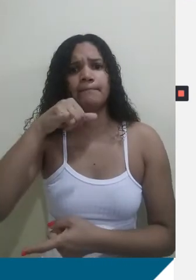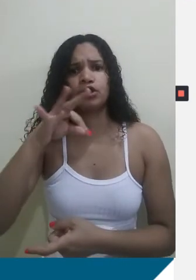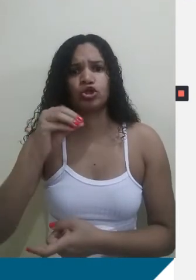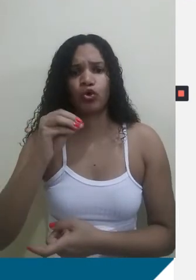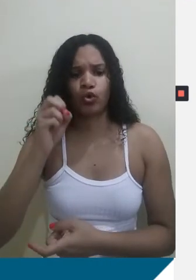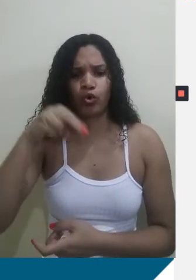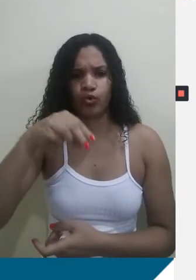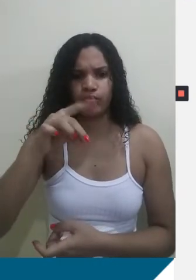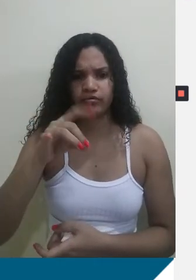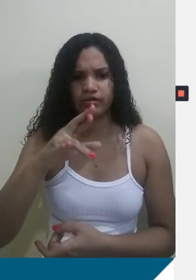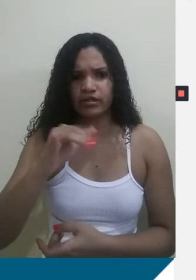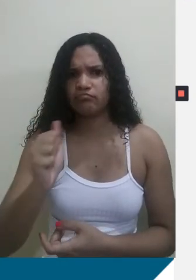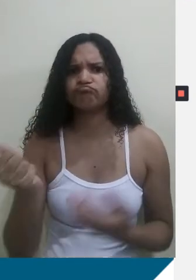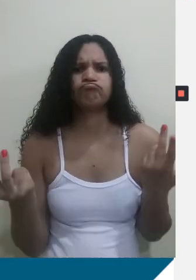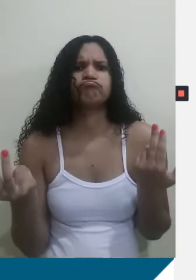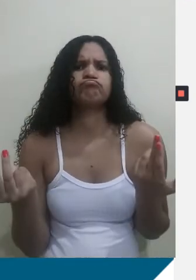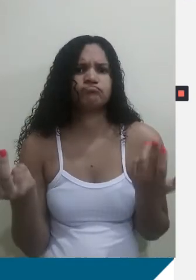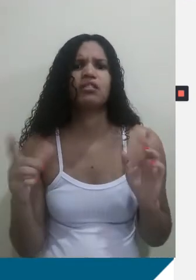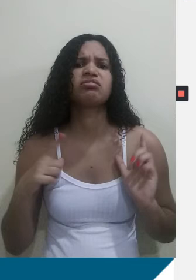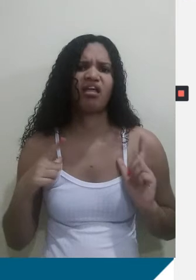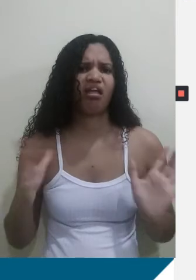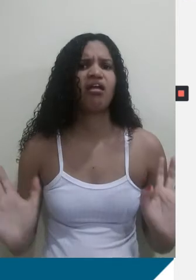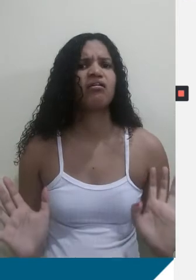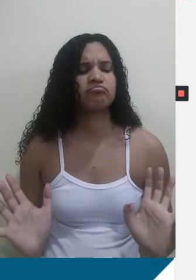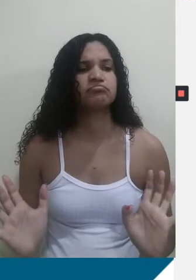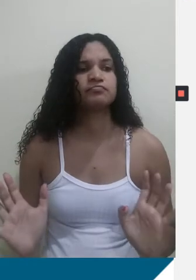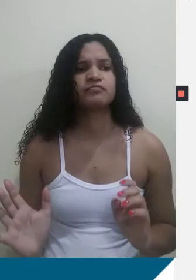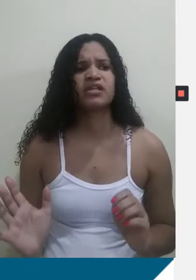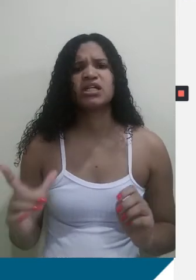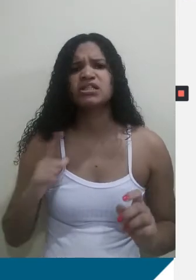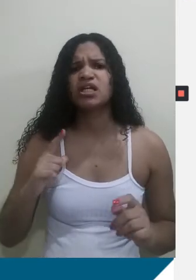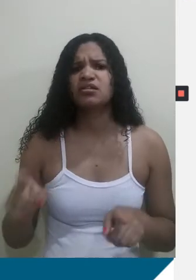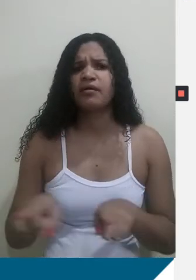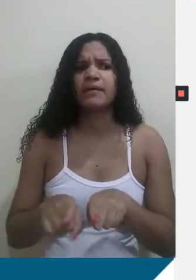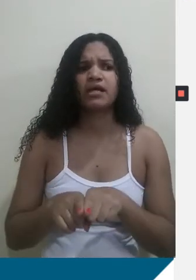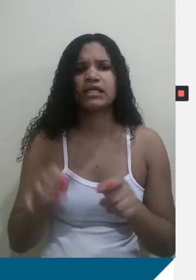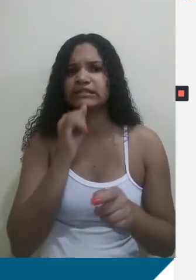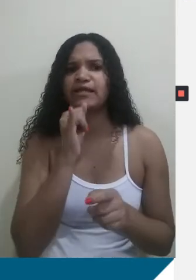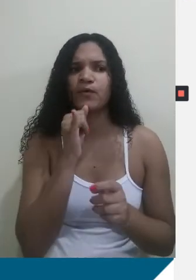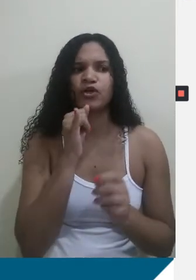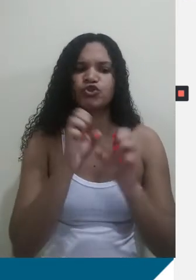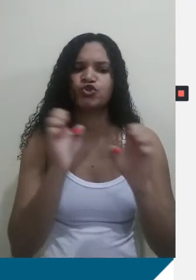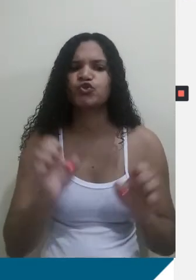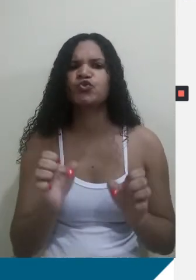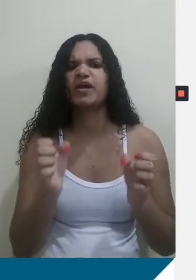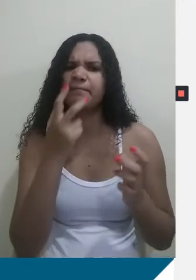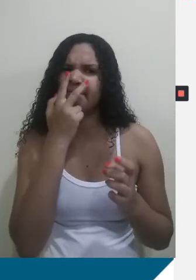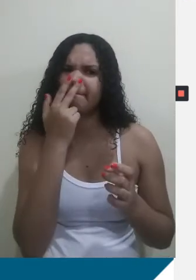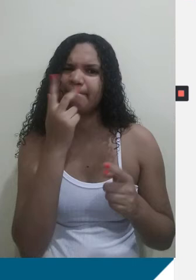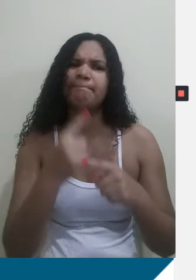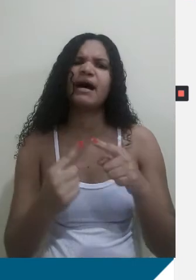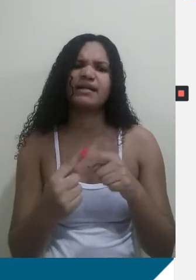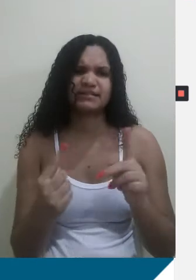célula vegetal. E tem até uma estrutura similar devido à presença de duplas membranas. Nós não vamos entrar